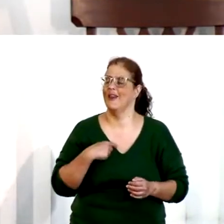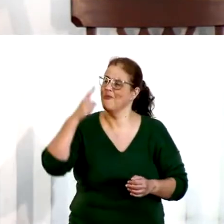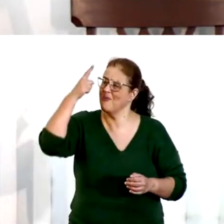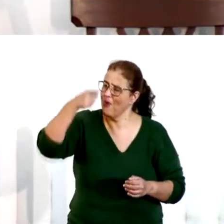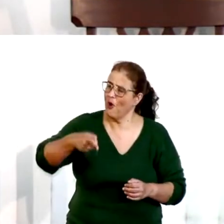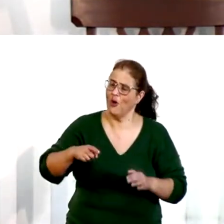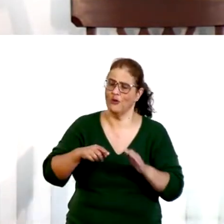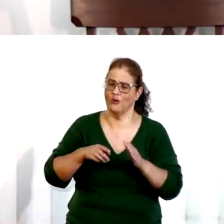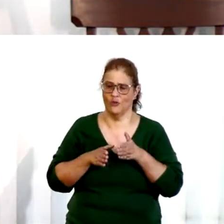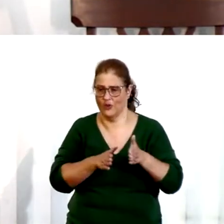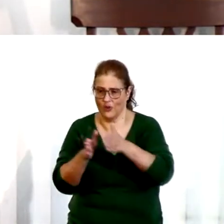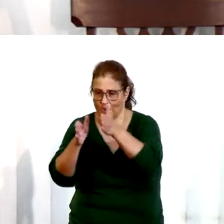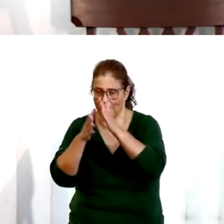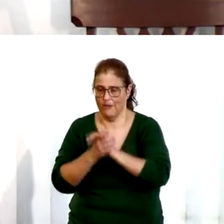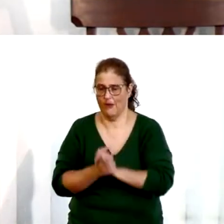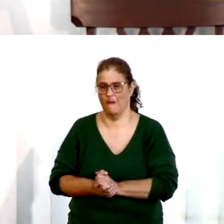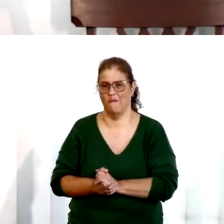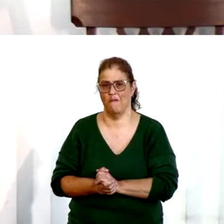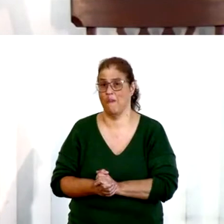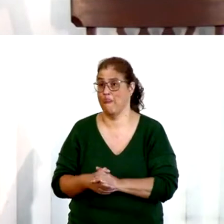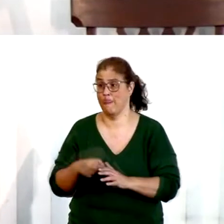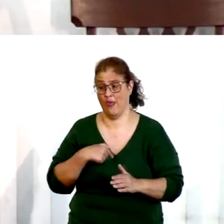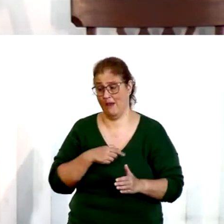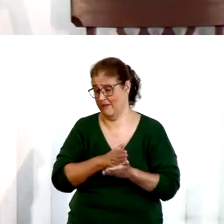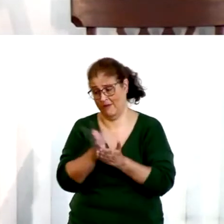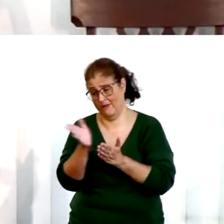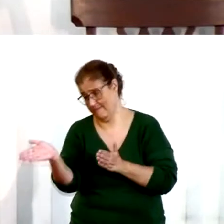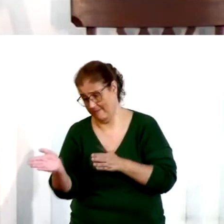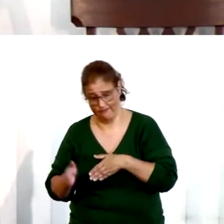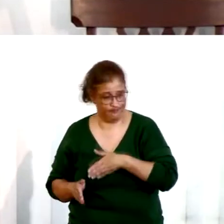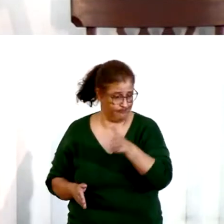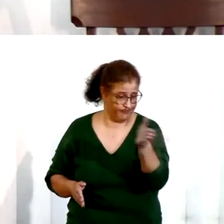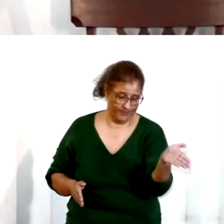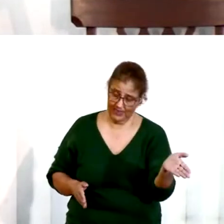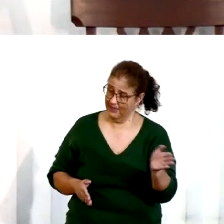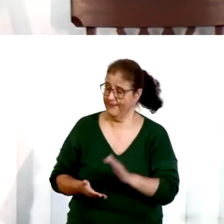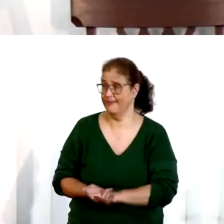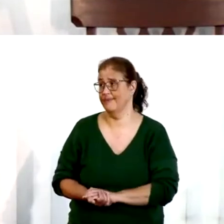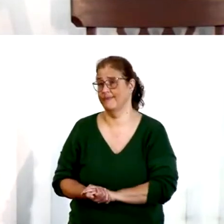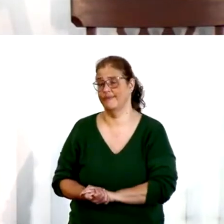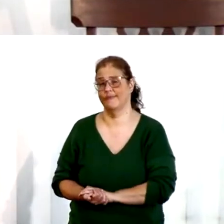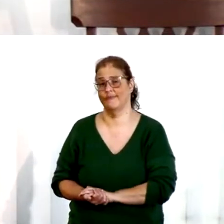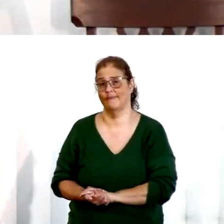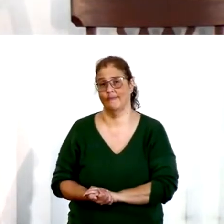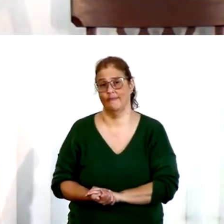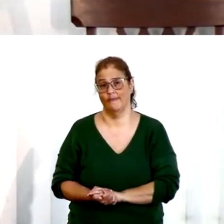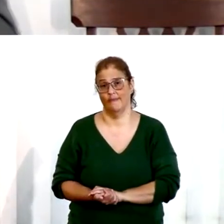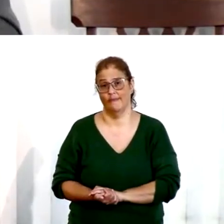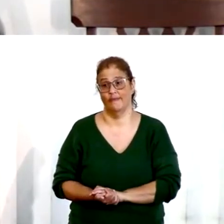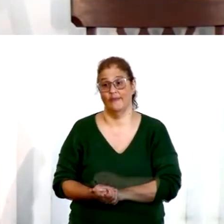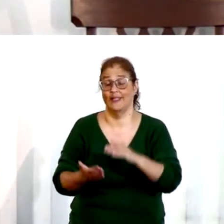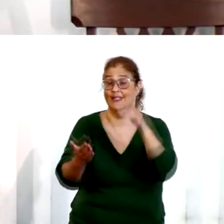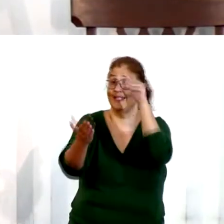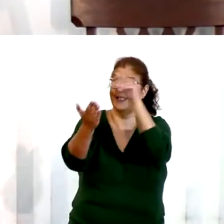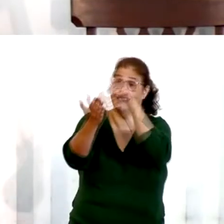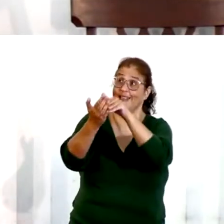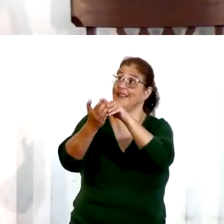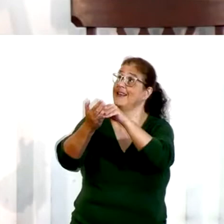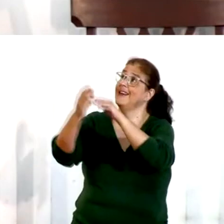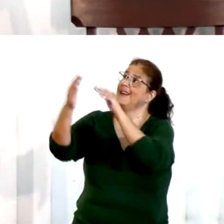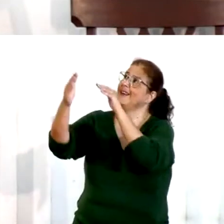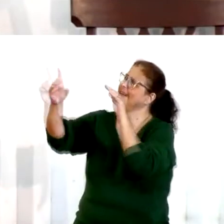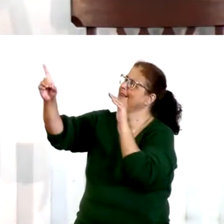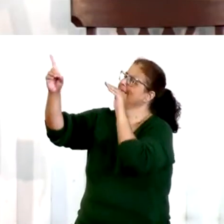este é o caminho. Não te desvies, nem para a direita, nem para a esquerda. Chegar-se a Deus é